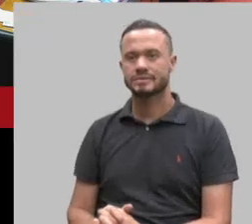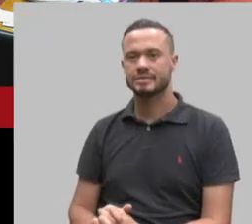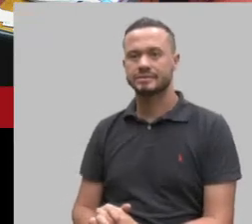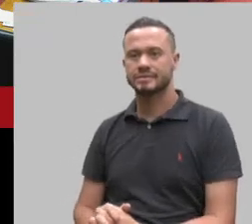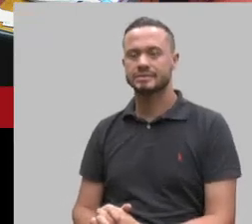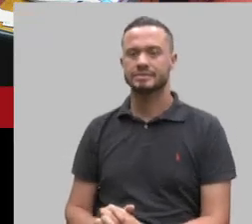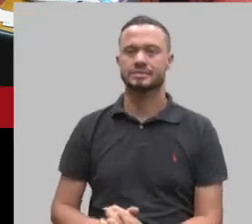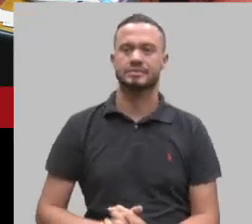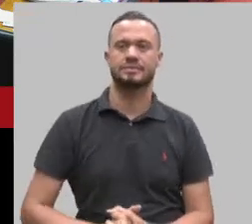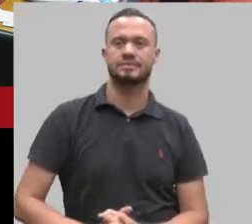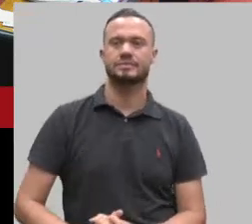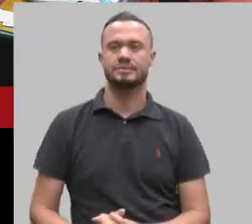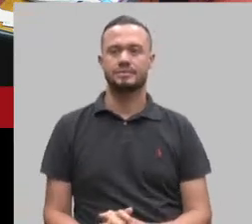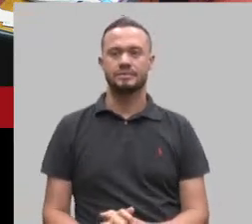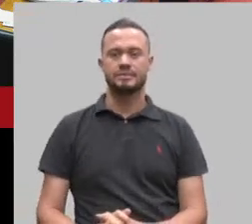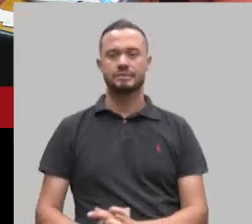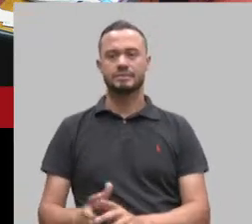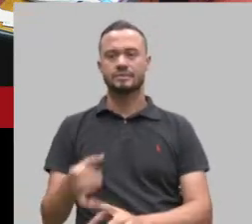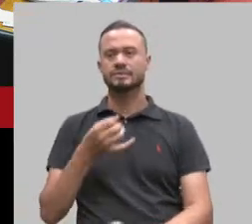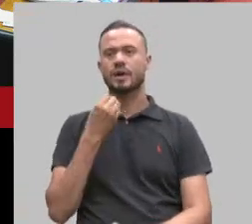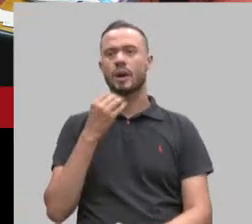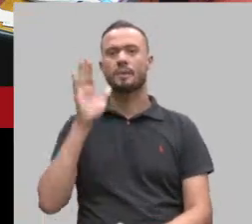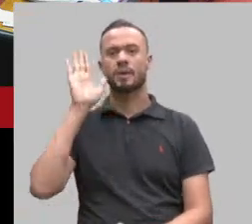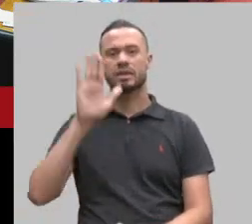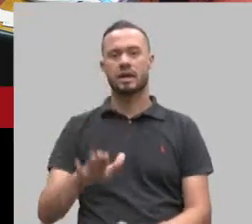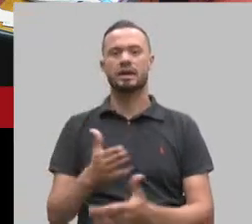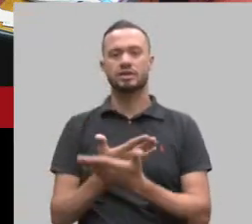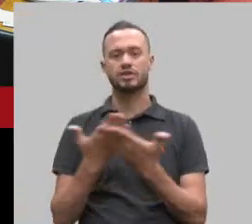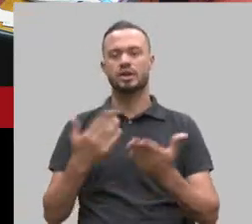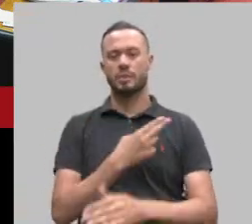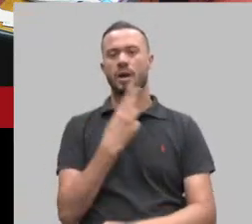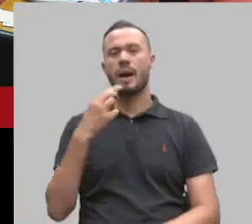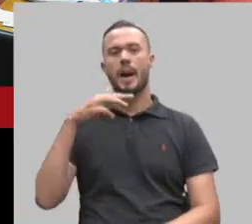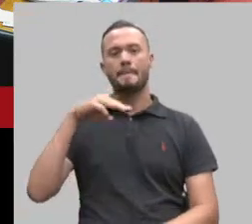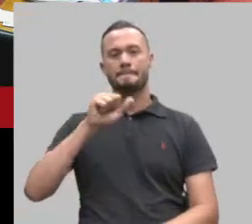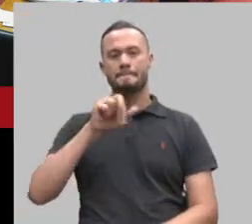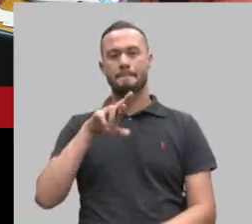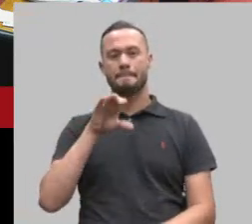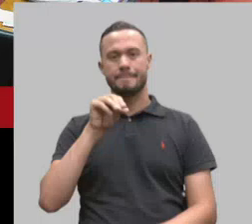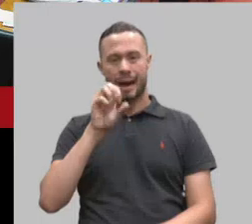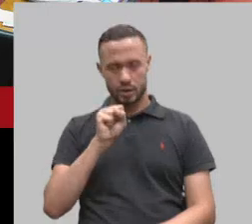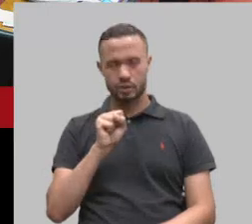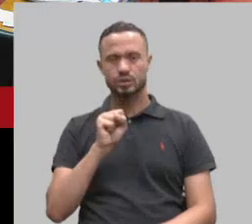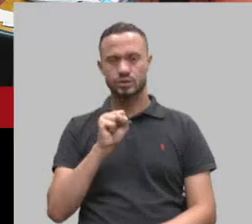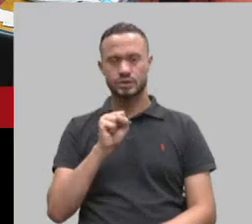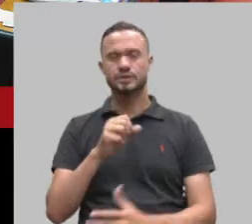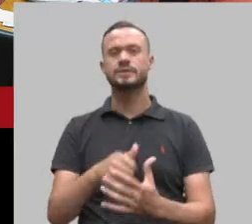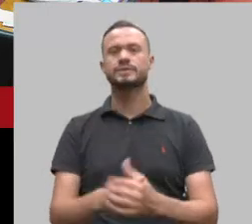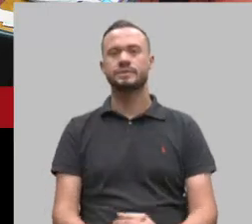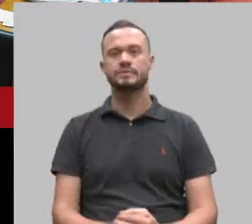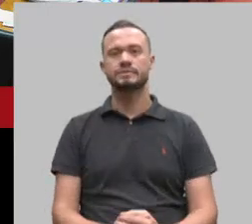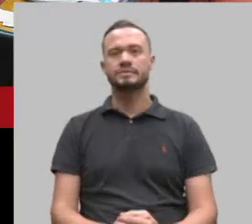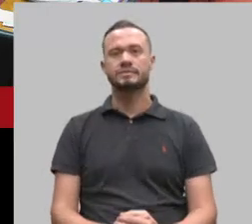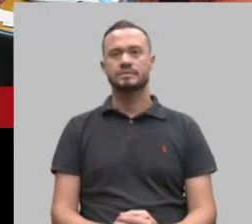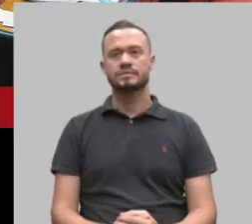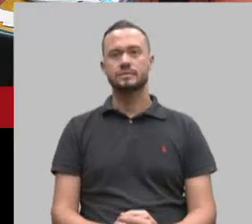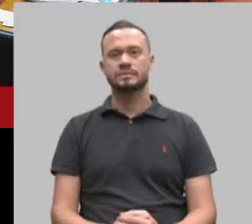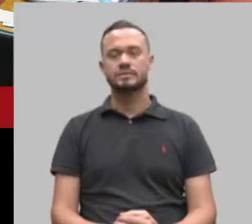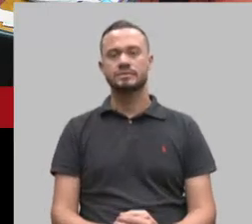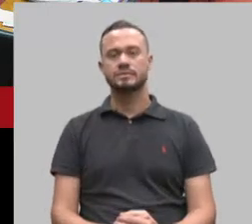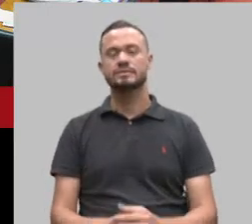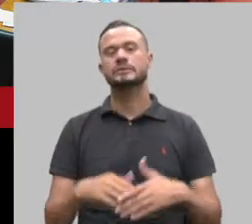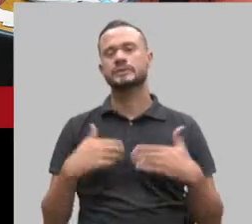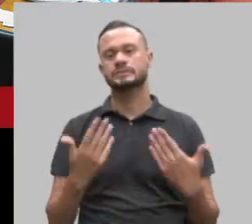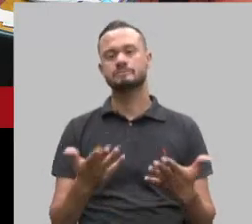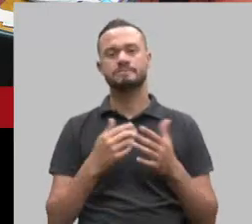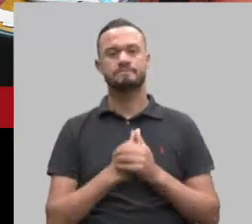palavra Boa tarde a todos meu nome é Marcos Vinícius Fabiano eu sou do Polo triângulo cidade prata pessoal eu estou